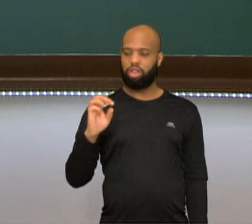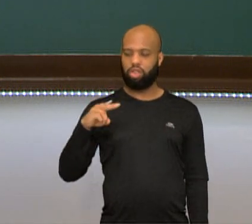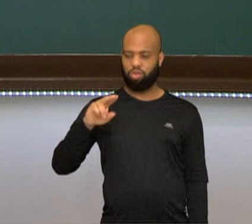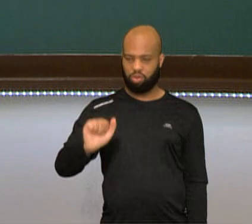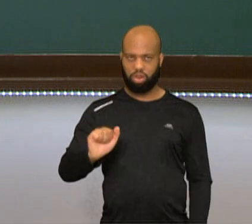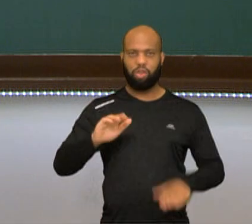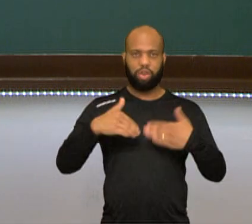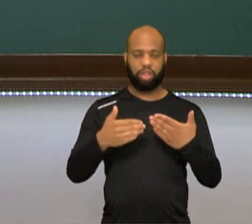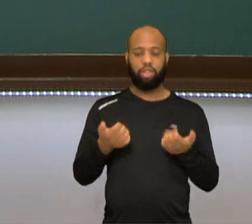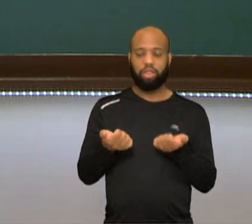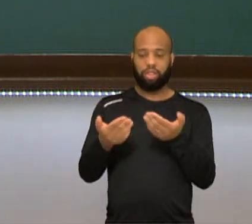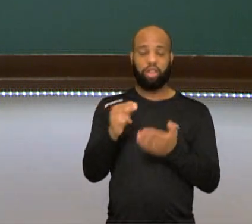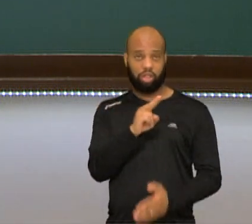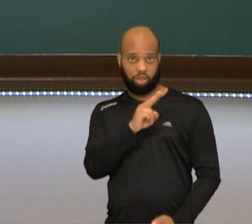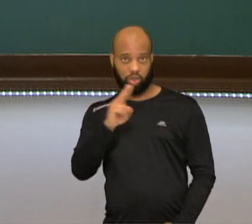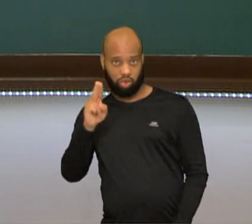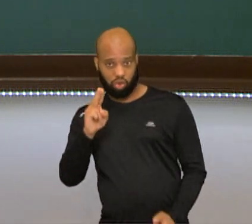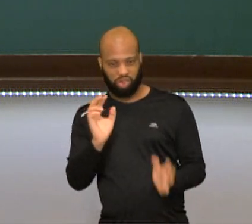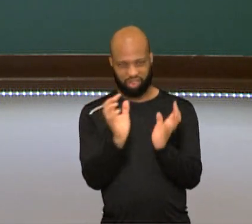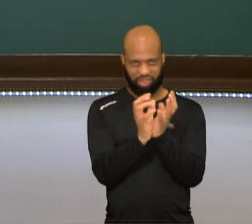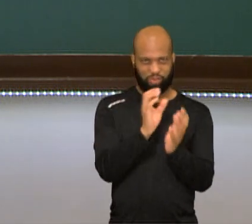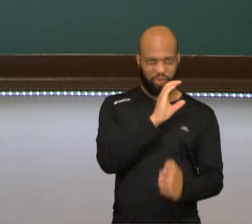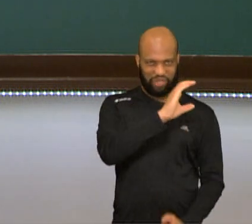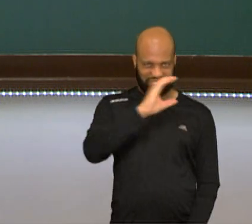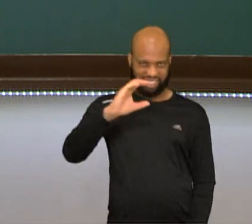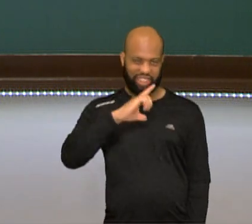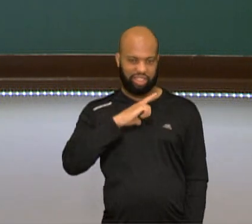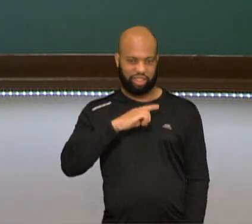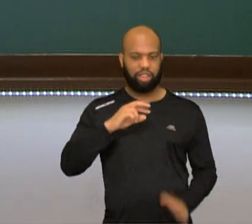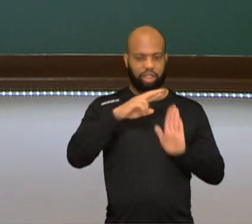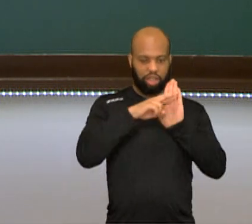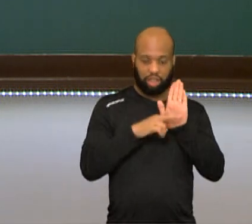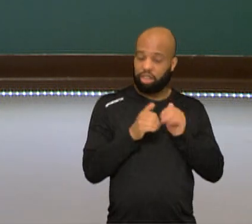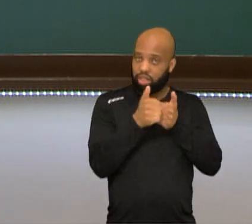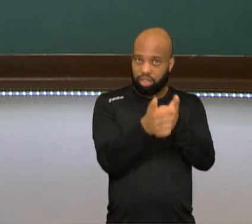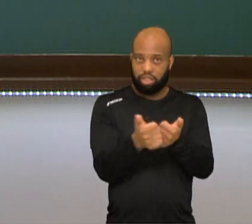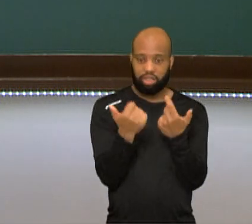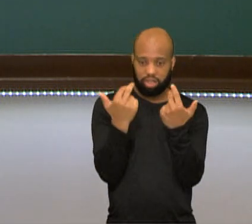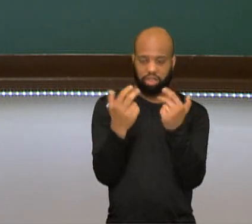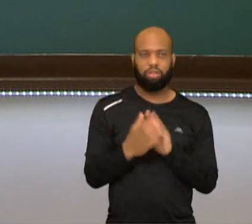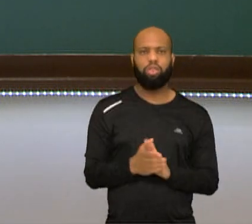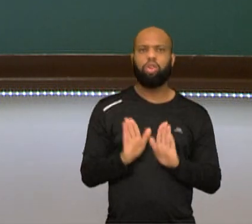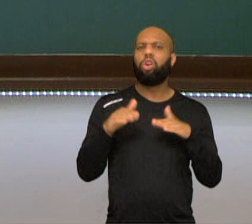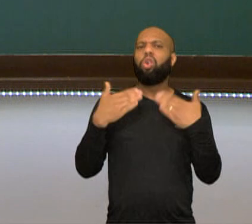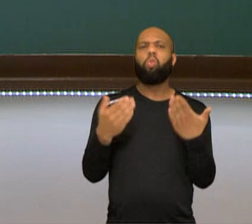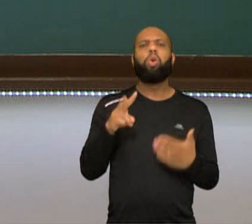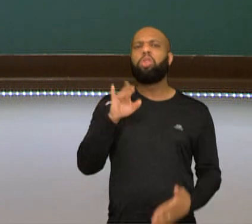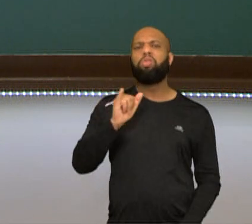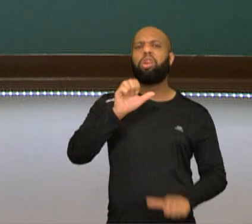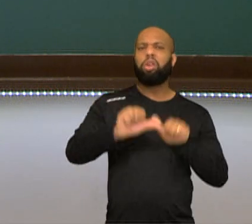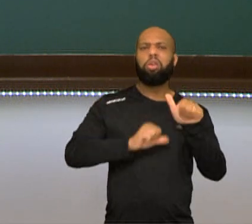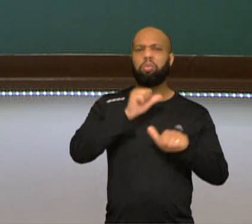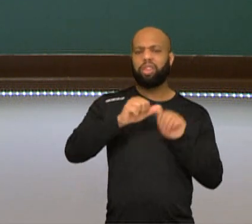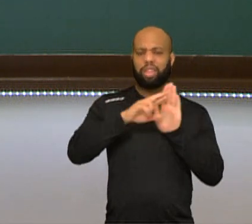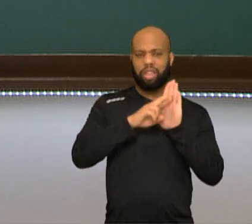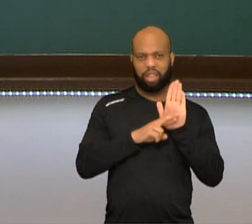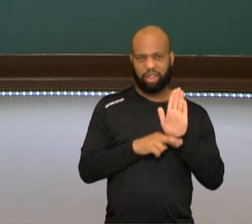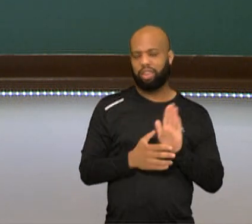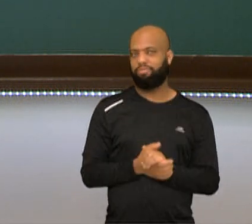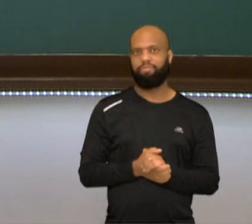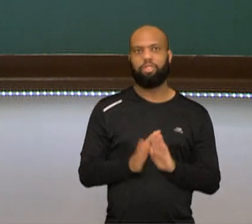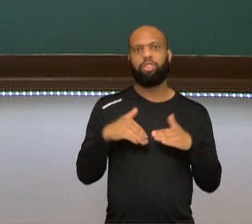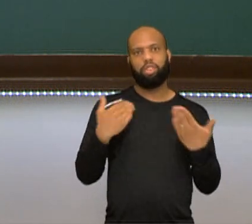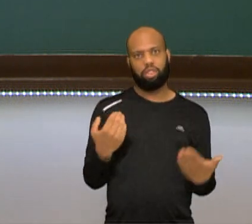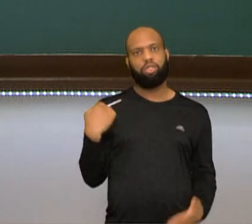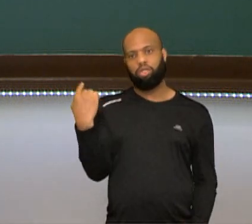substâncias orgânicas, a regra segue a mesma. Professor, quando vai mudar a regra? Olhe,